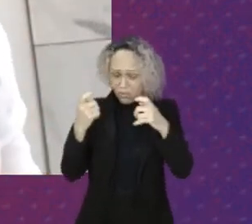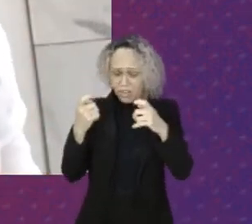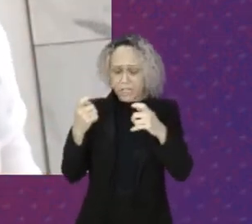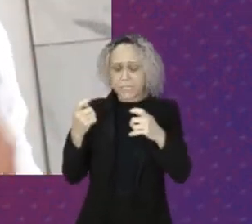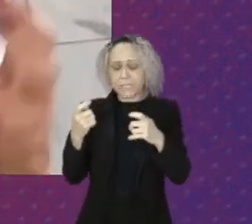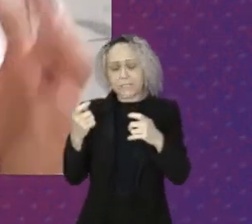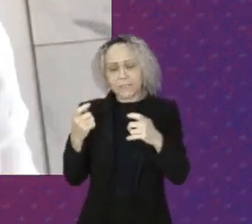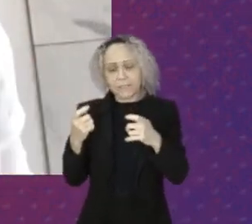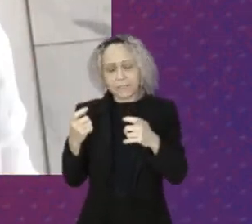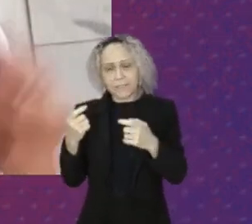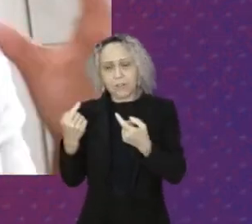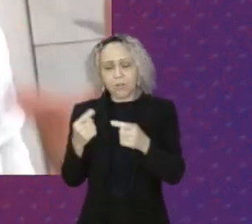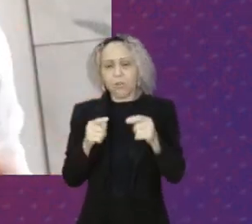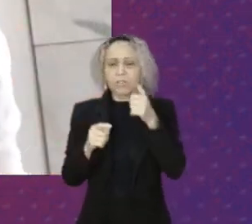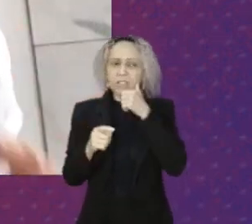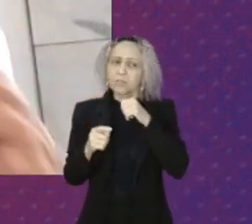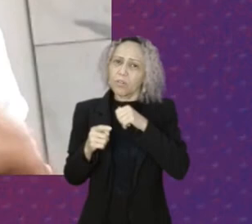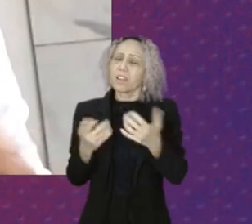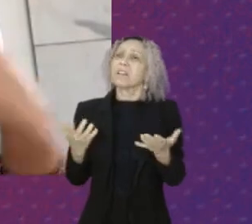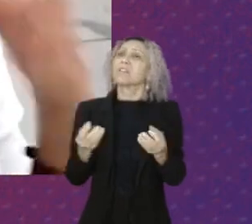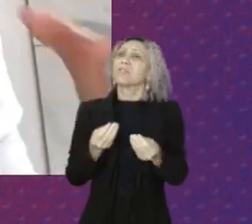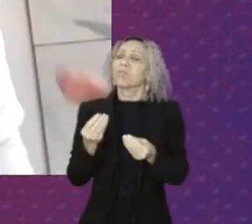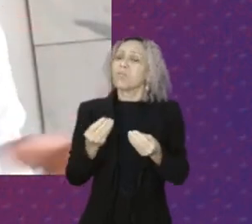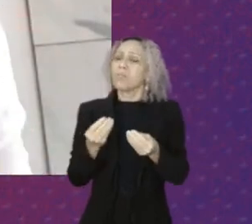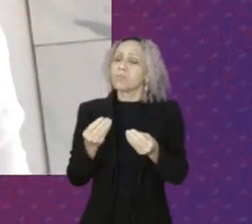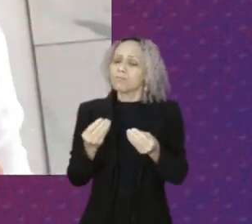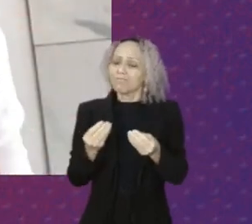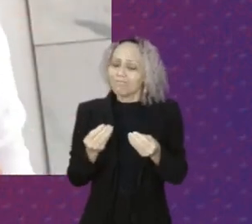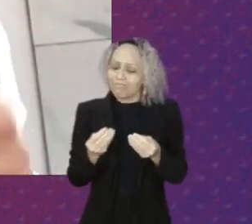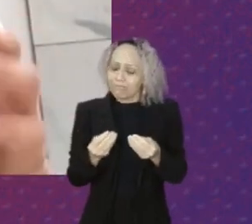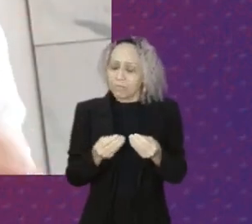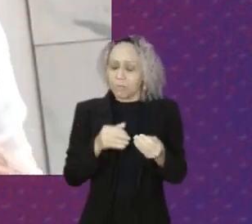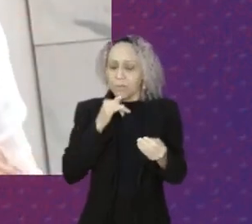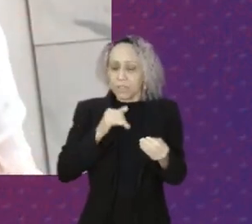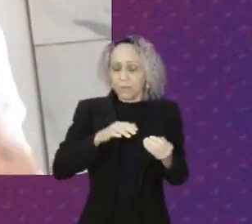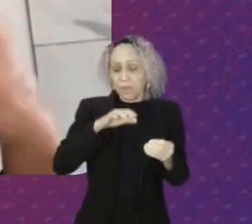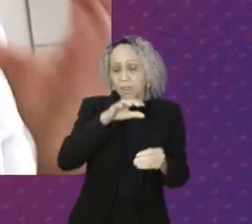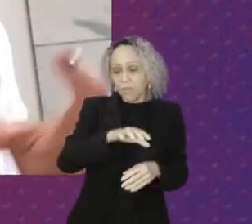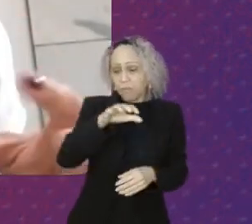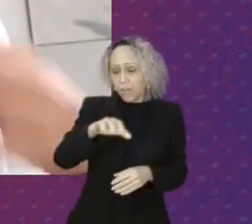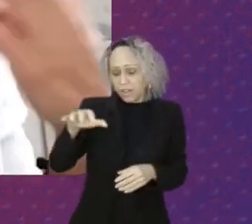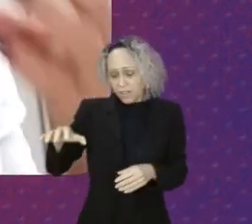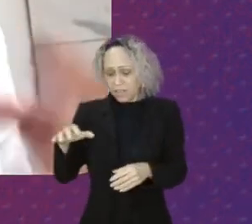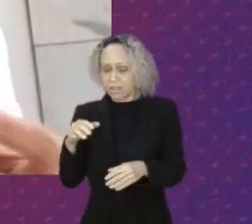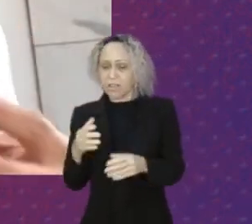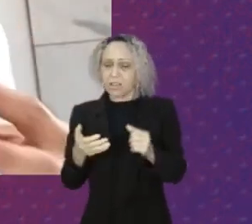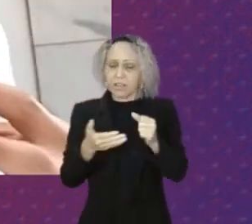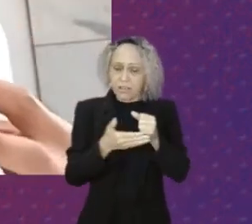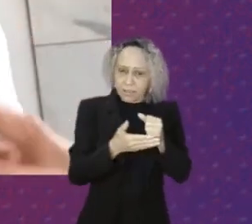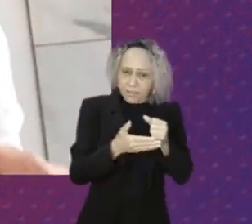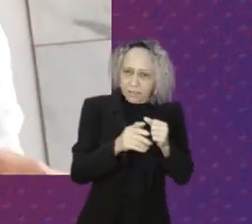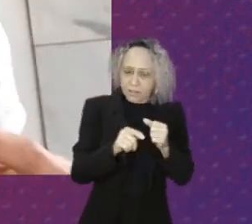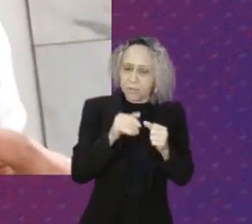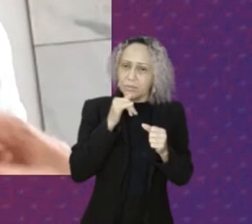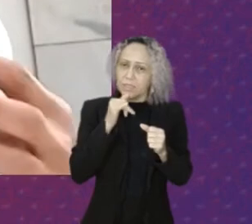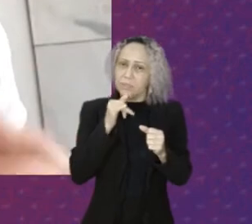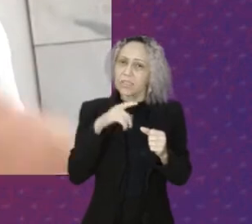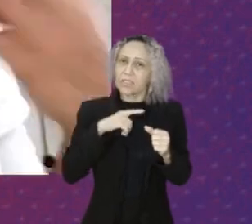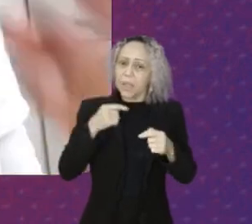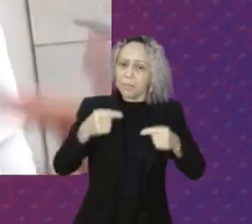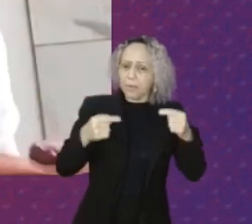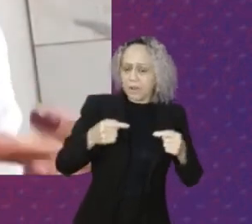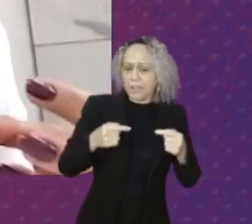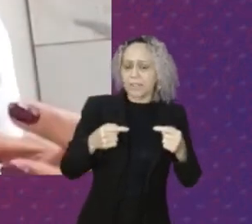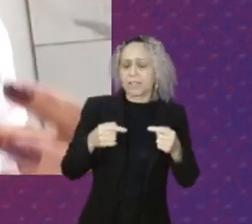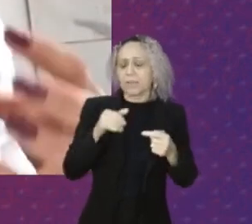completo dessas políticas que perpassam a autonomia econômica, que perpassam políticas de incentivo